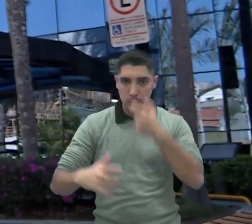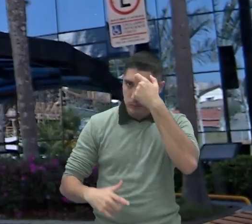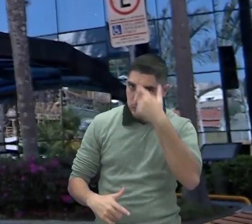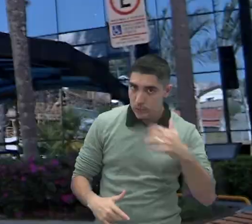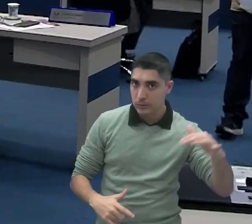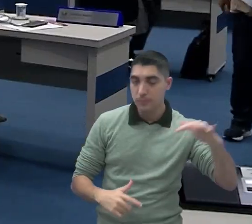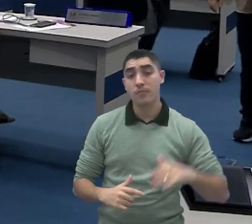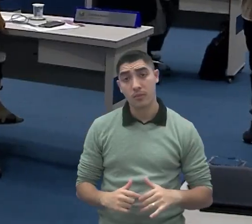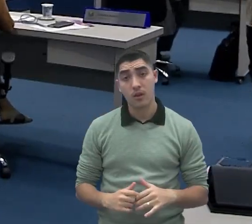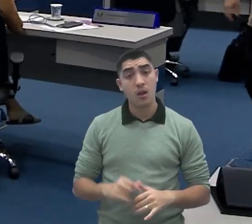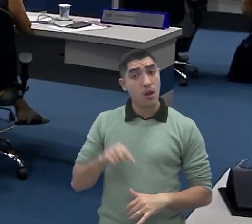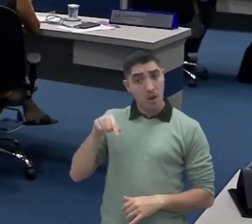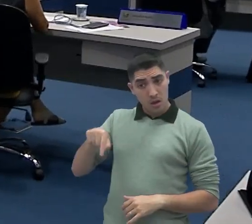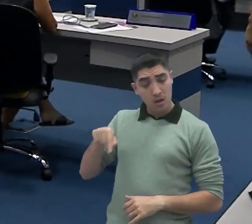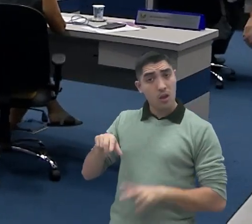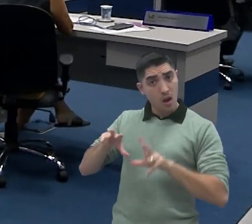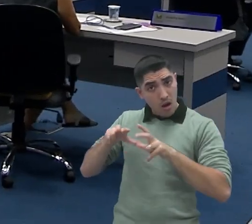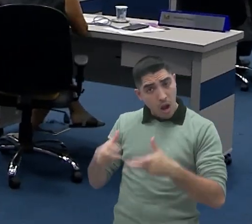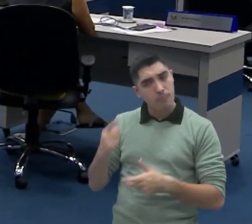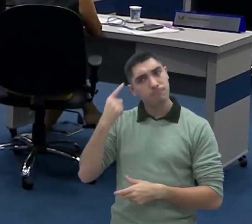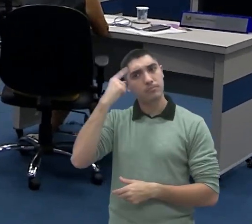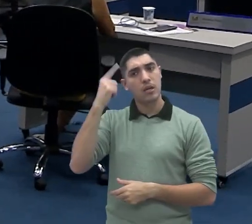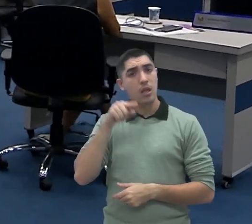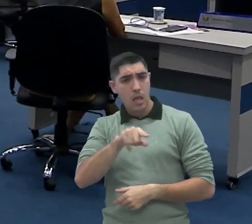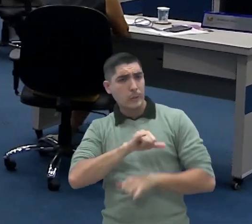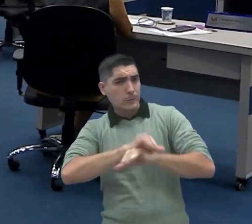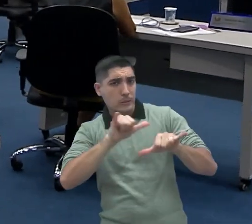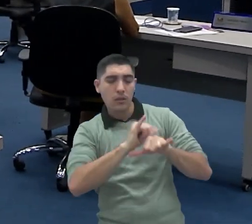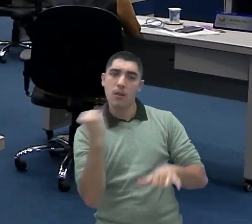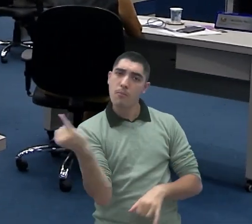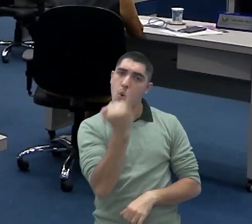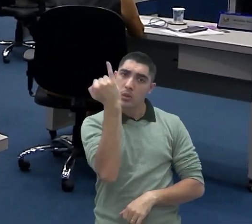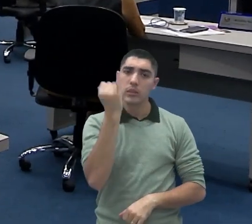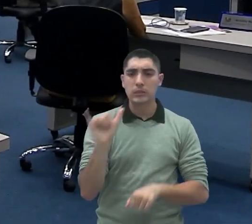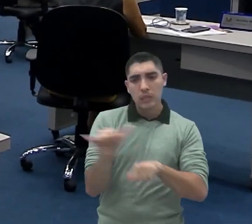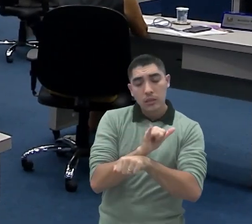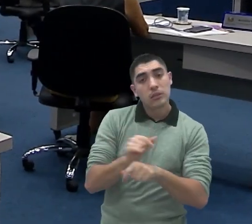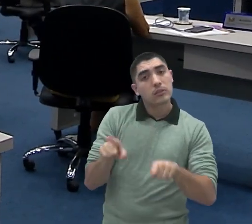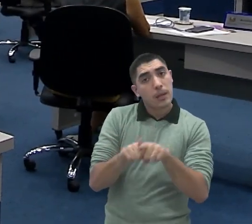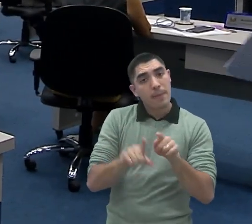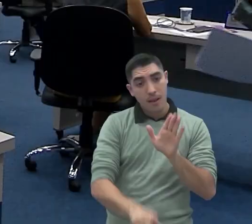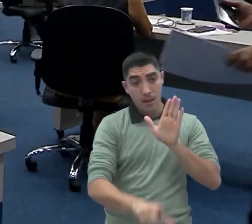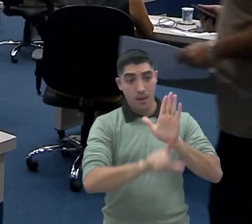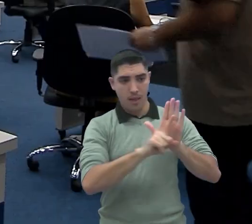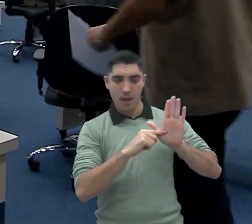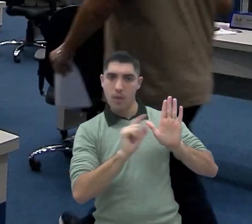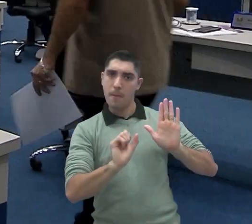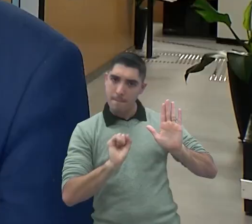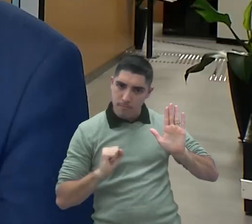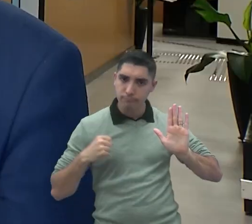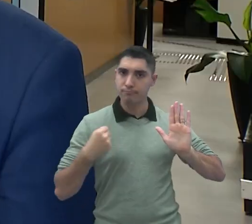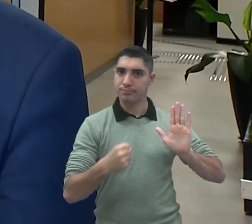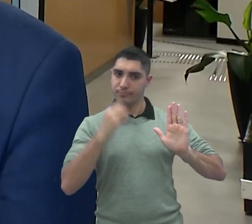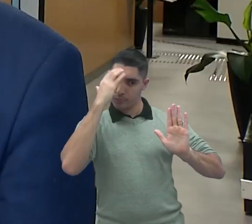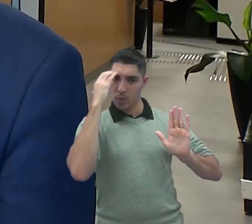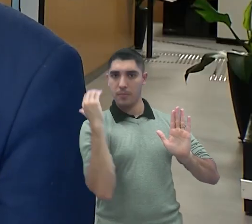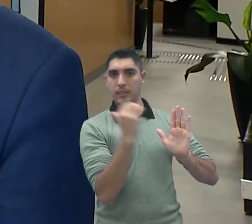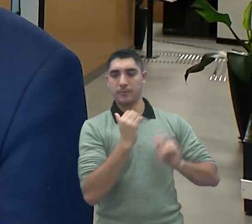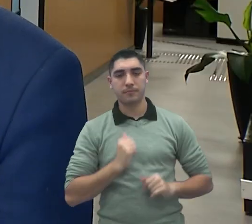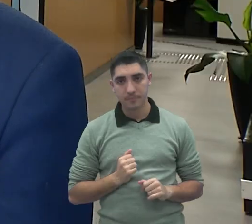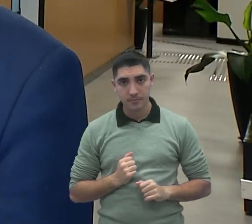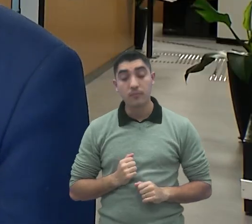dos moradores. Para o Legislativo, campanhas educativas são boas estratégias, além do reforço na legislação. Com certeza